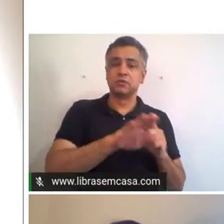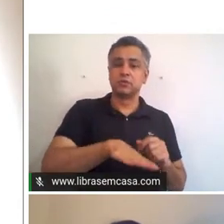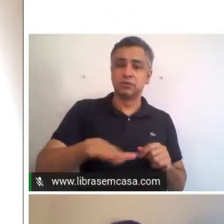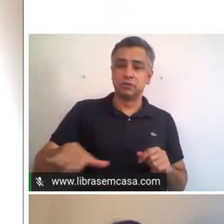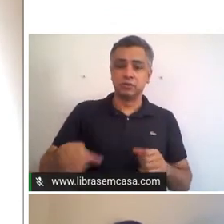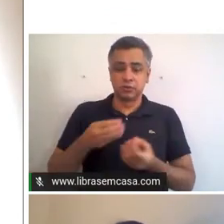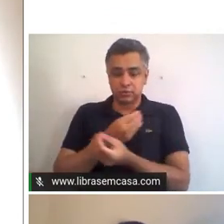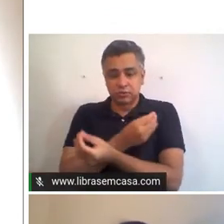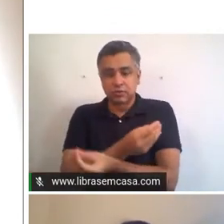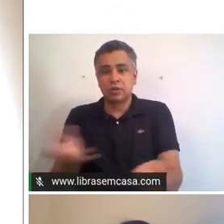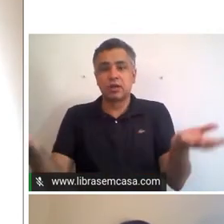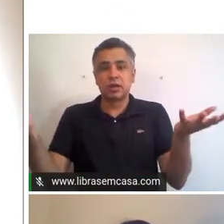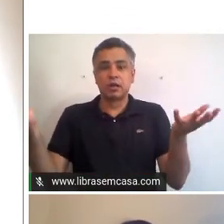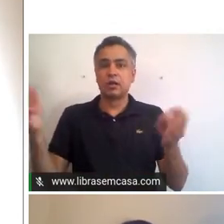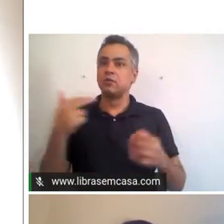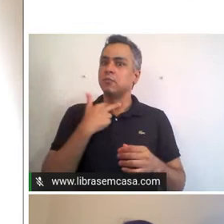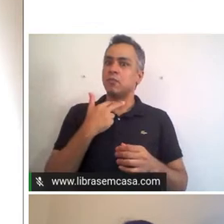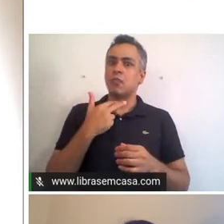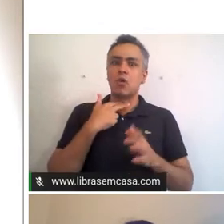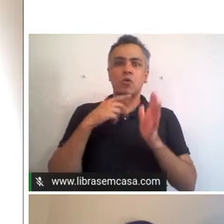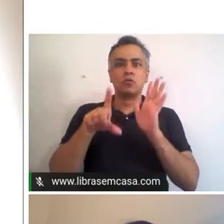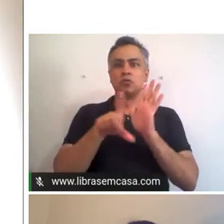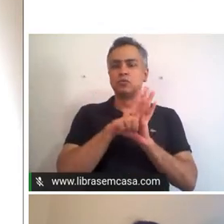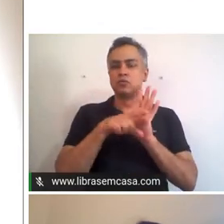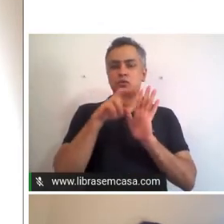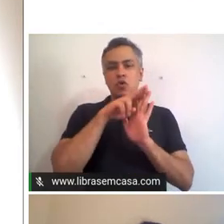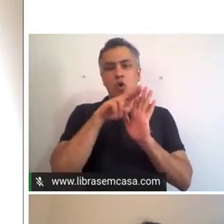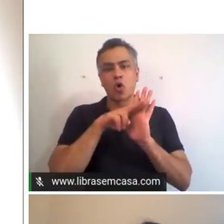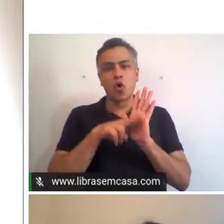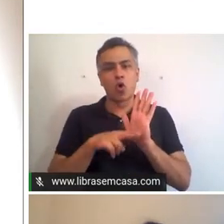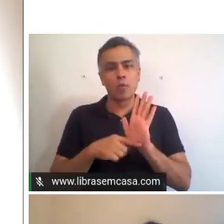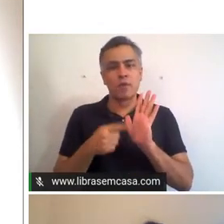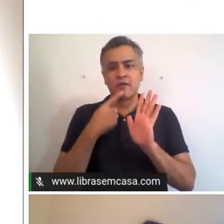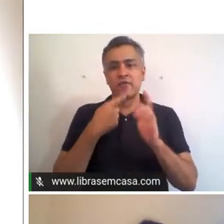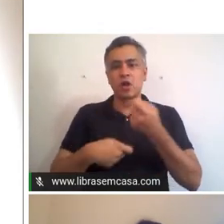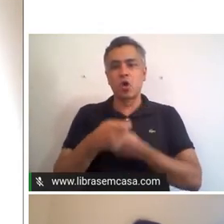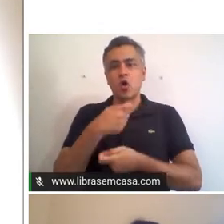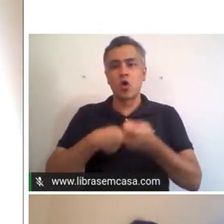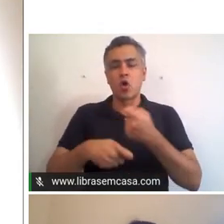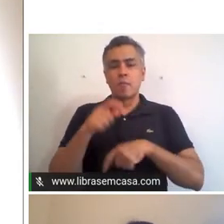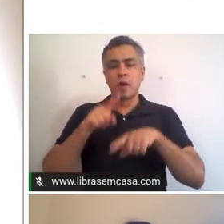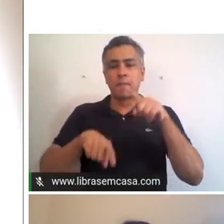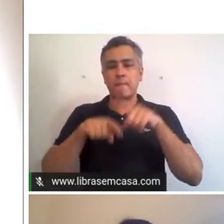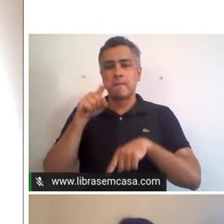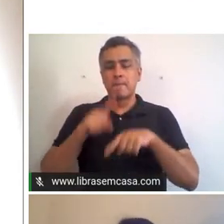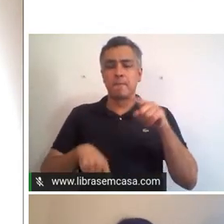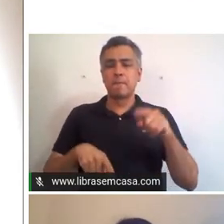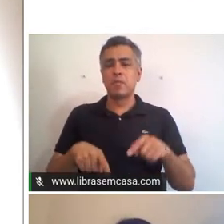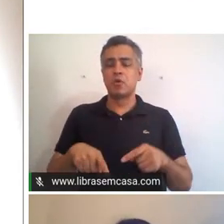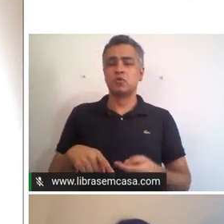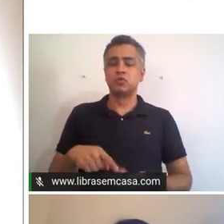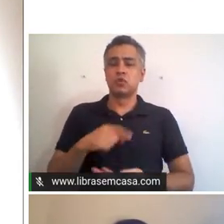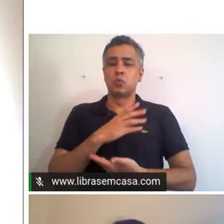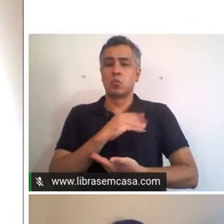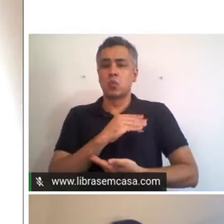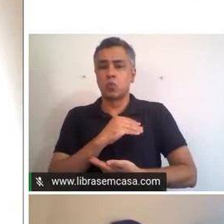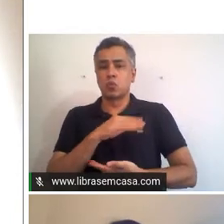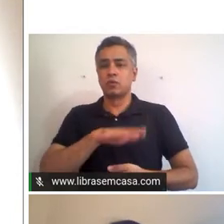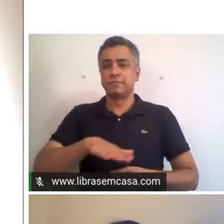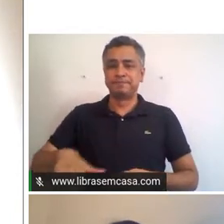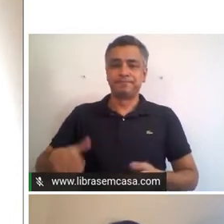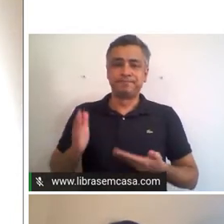Infringindo a nossa norma de comercialização de produtos, né? Para lactentes. Houve toda